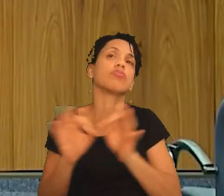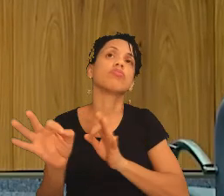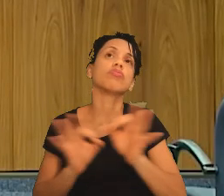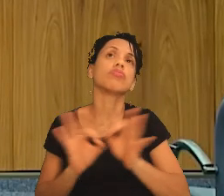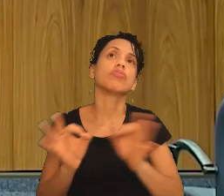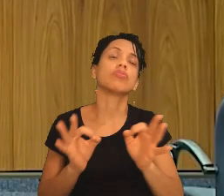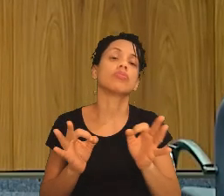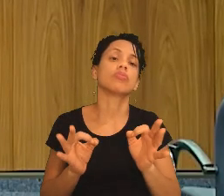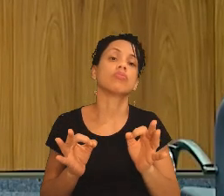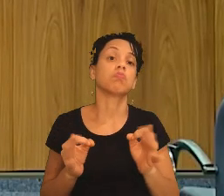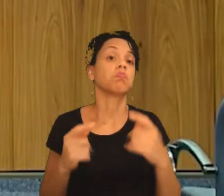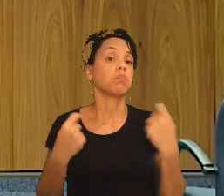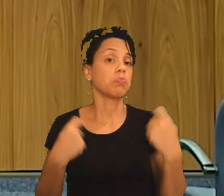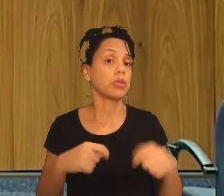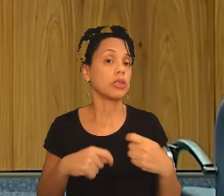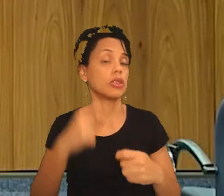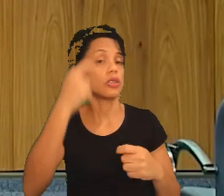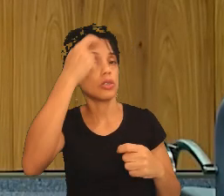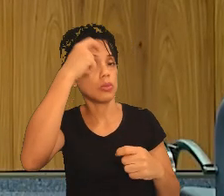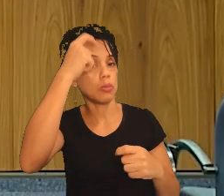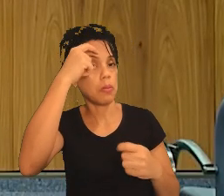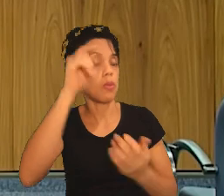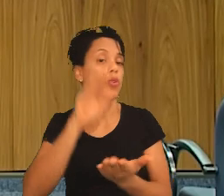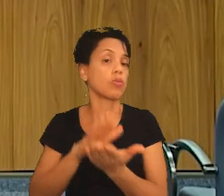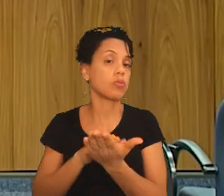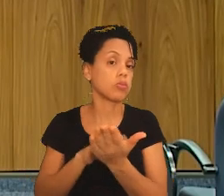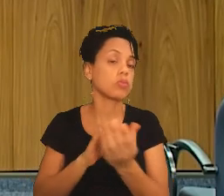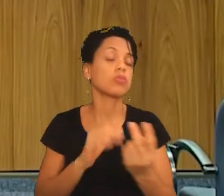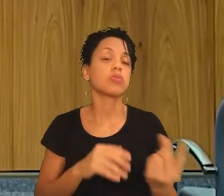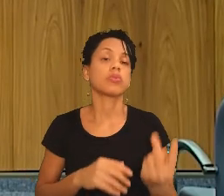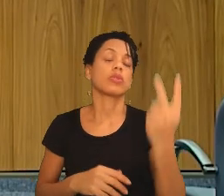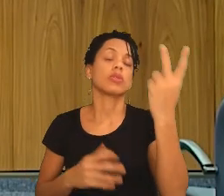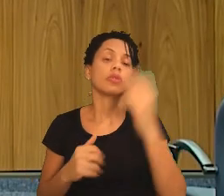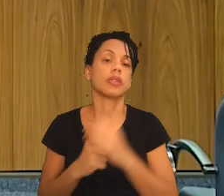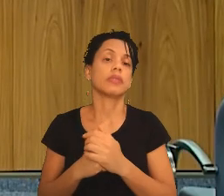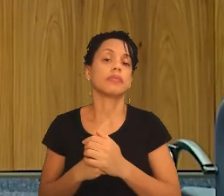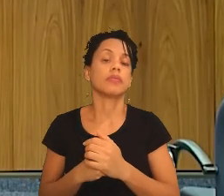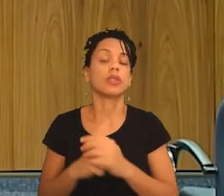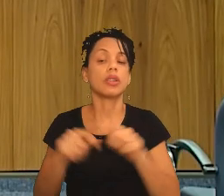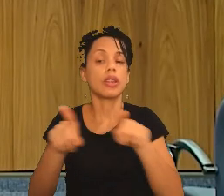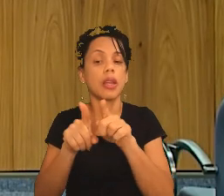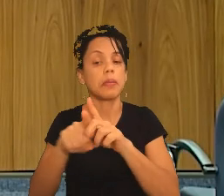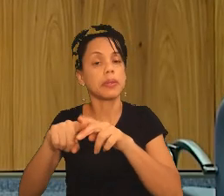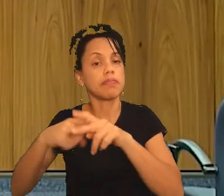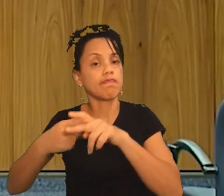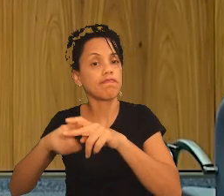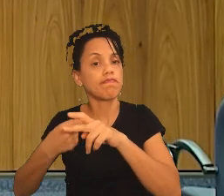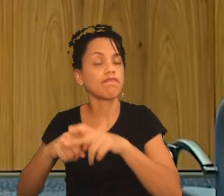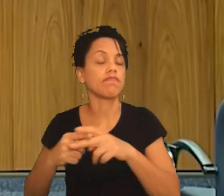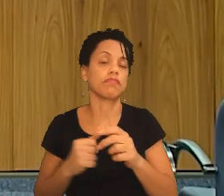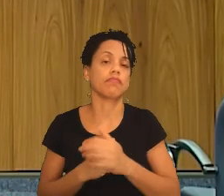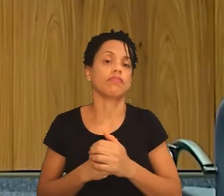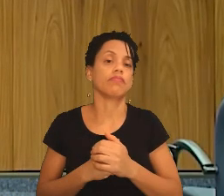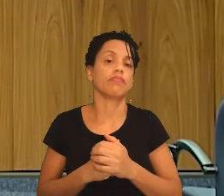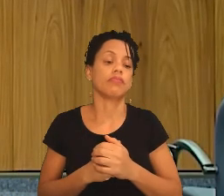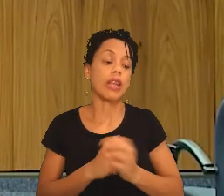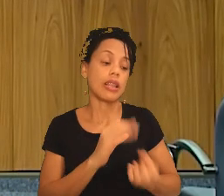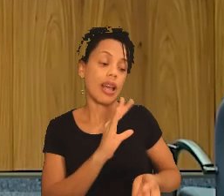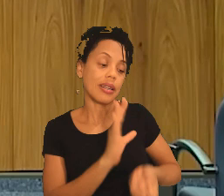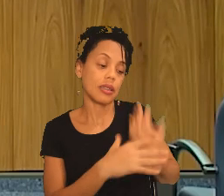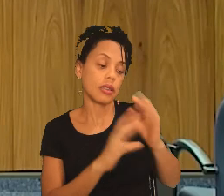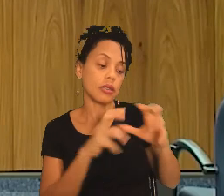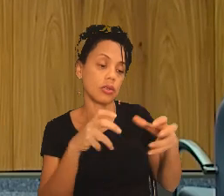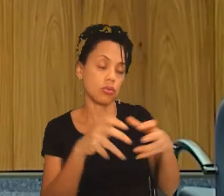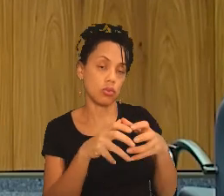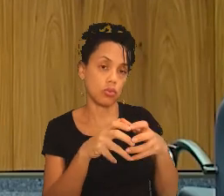nas investigações, nas análises, na realização de oitivas, né, e pensar formas de reparação,